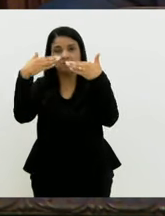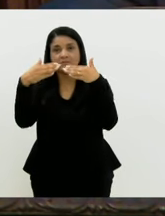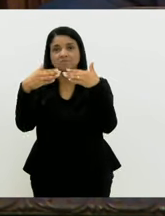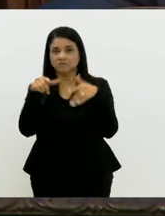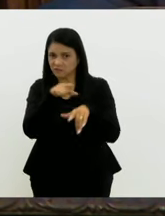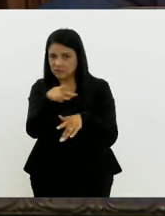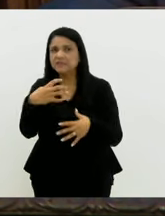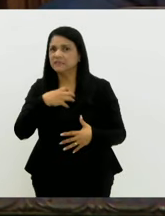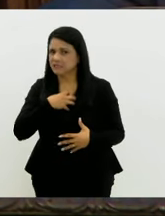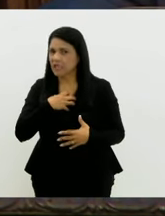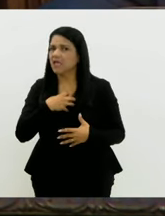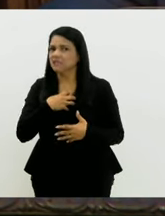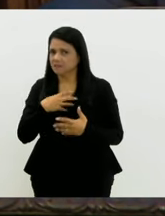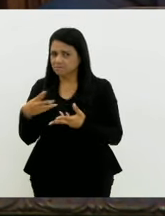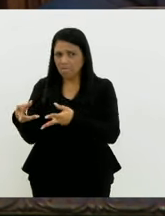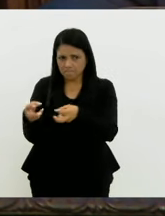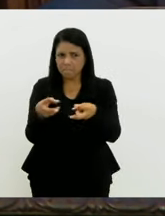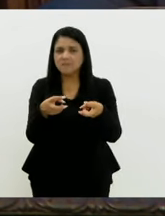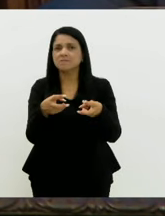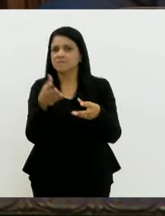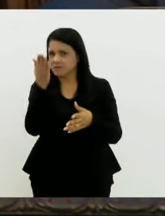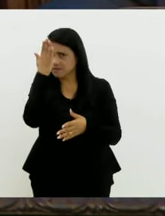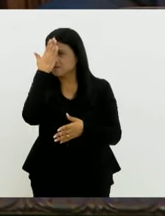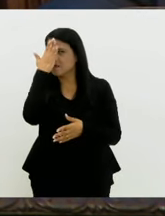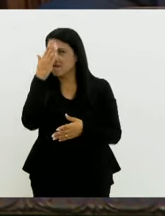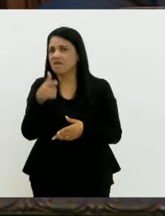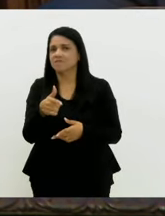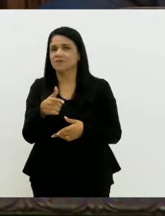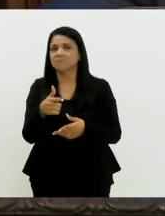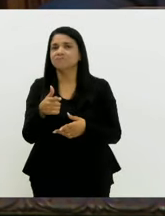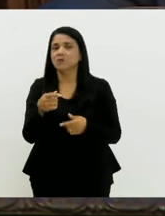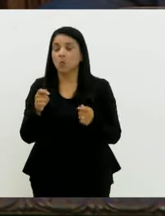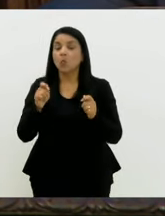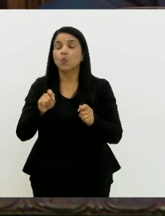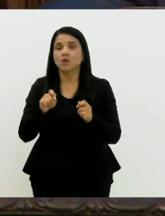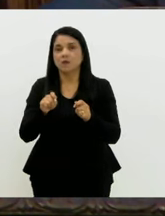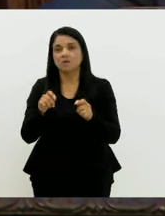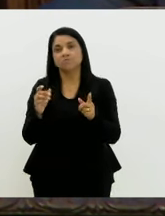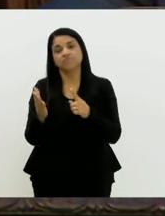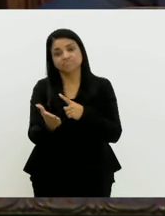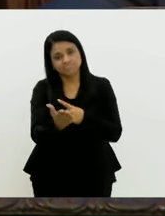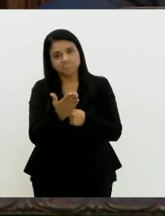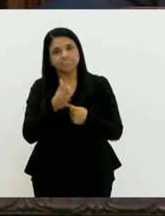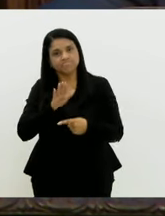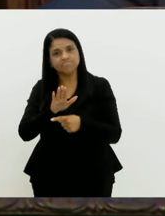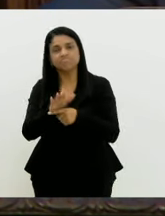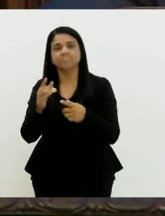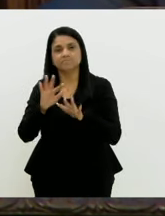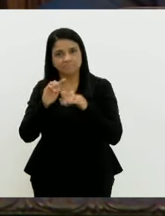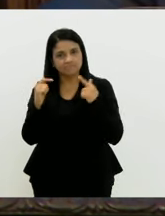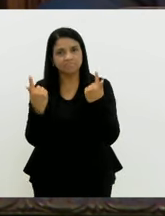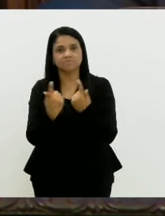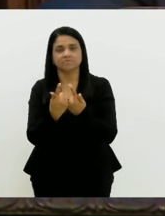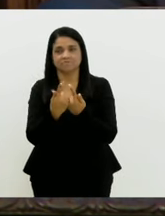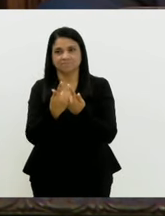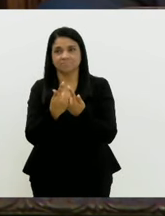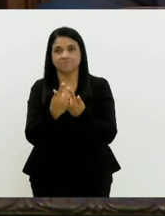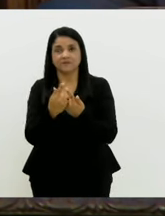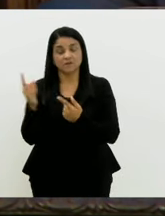isso, sabem que isso ocorre. Por isso, contamos com essa casa. Por isso, às vezes, viremos